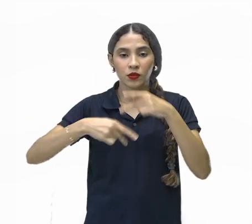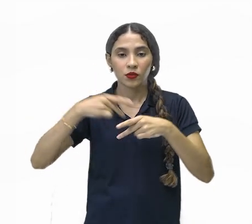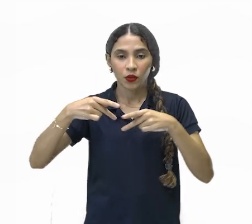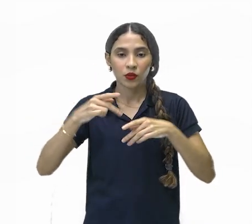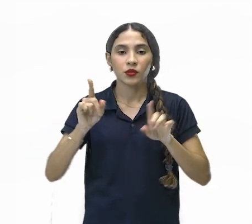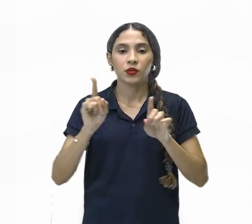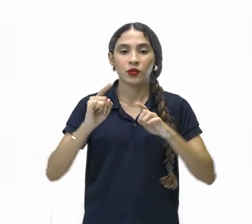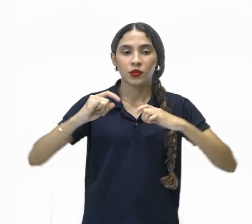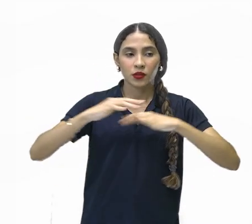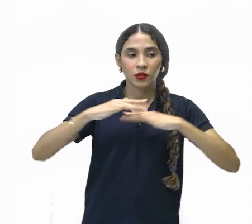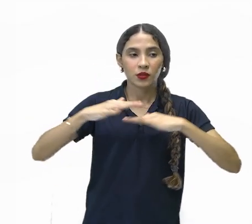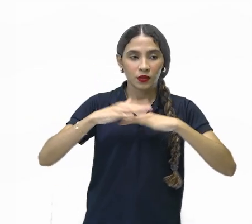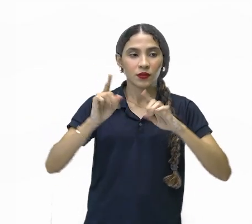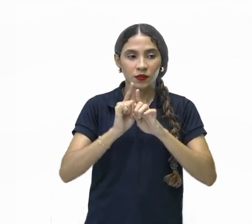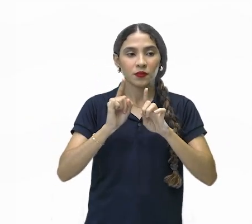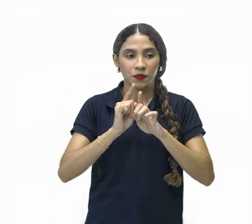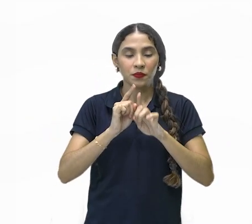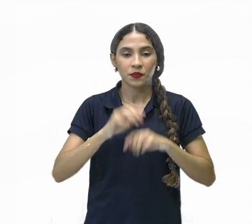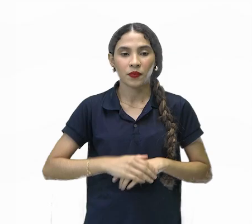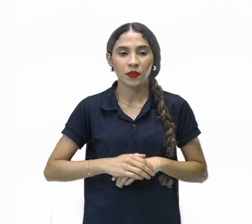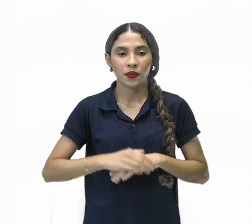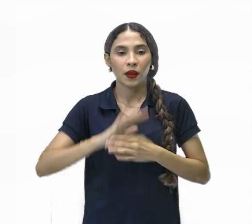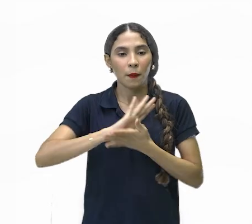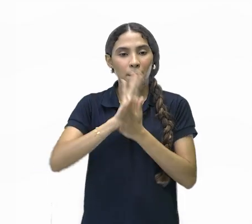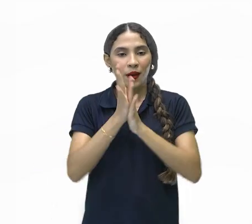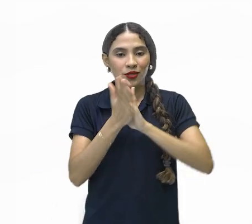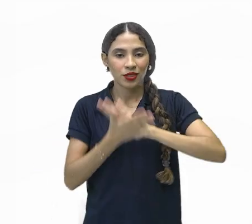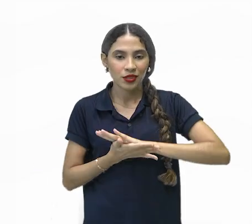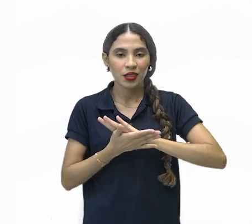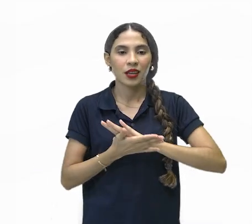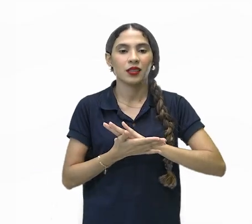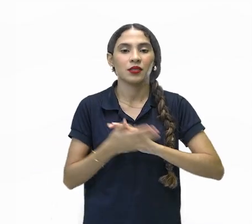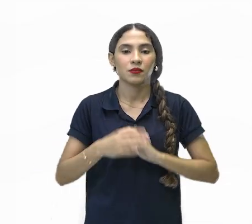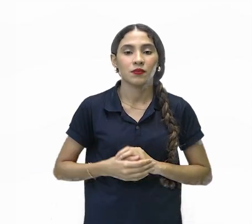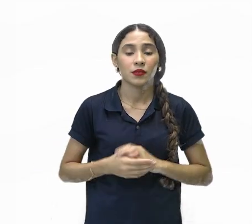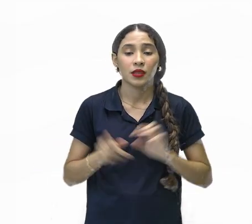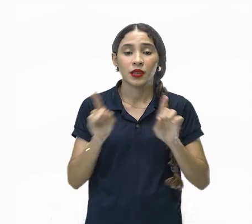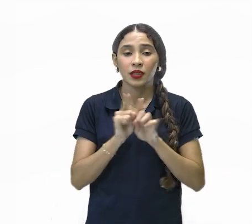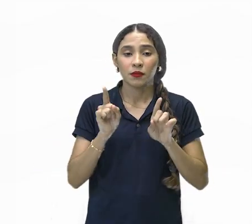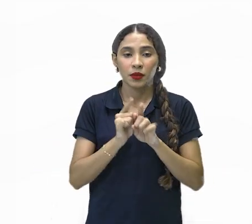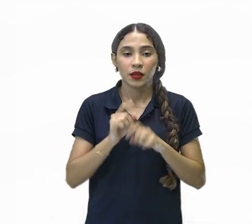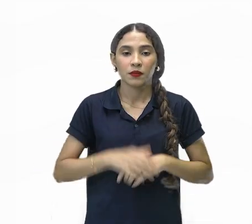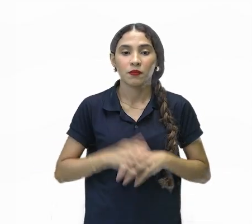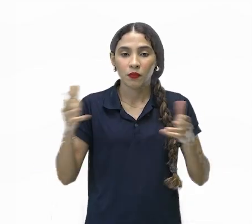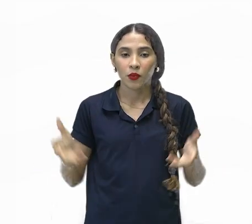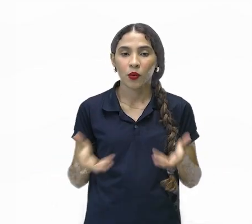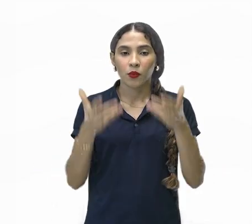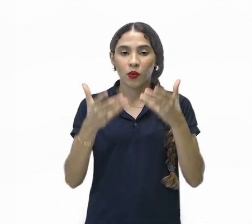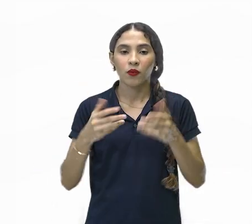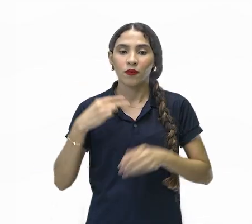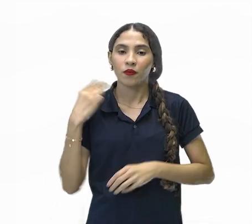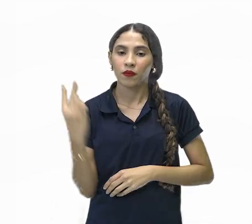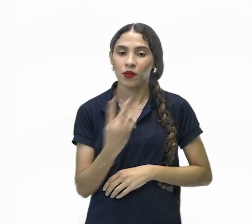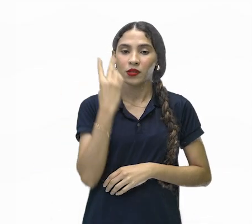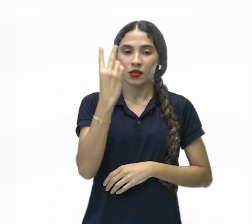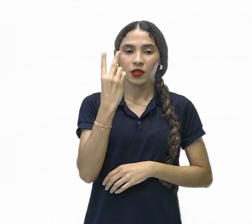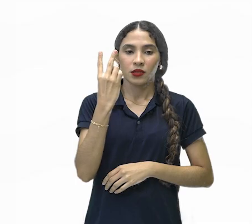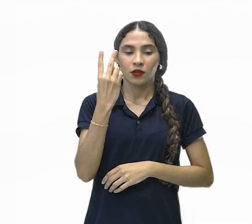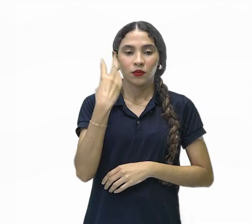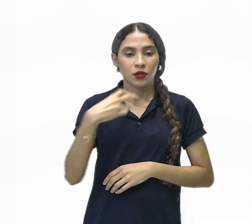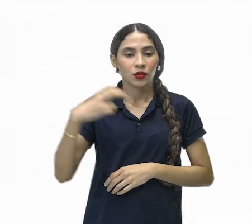quilombolas e populações urbanas marginalizadas. Ao mesmo tempo, promovem